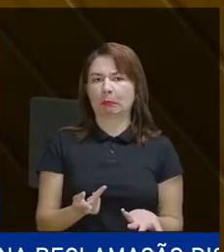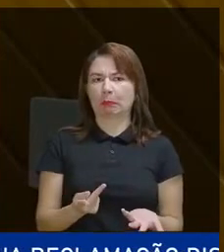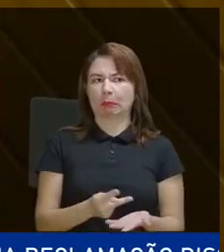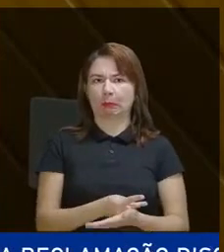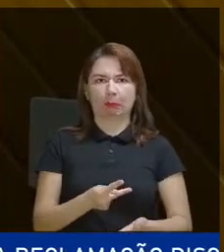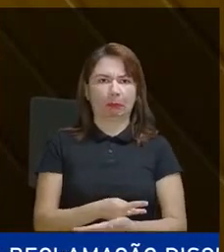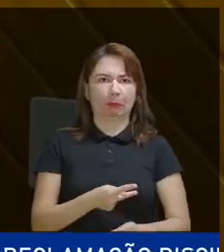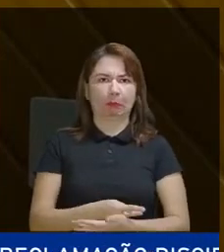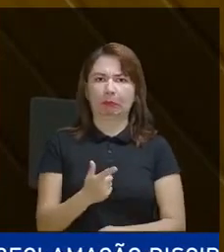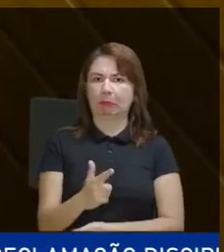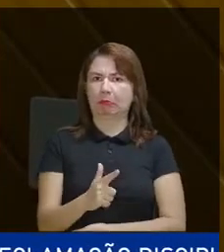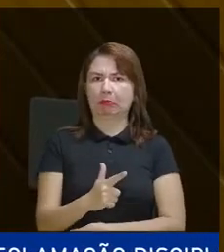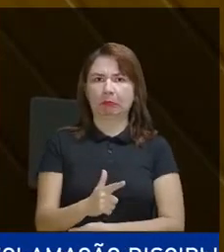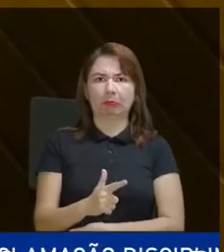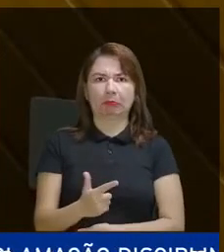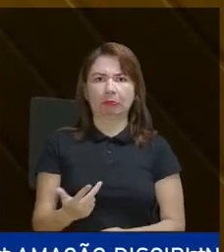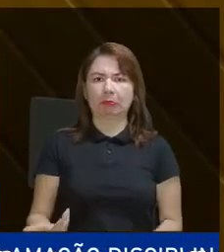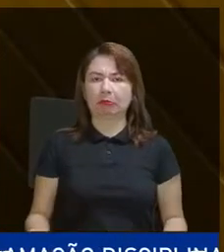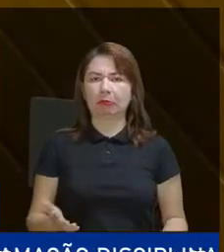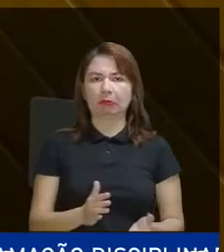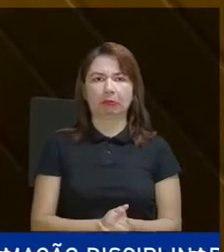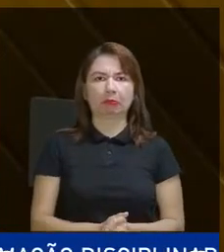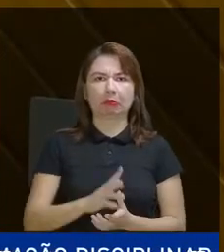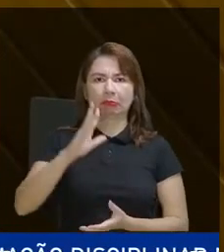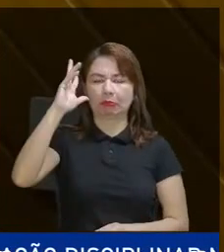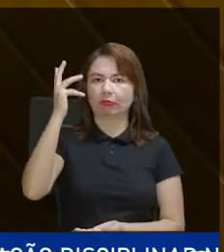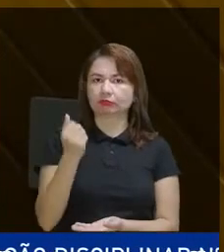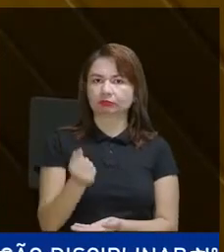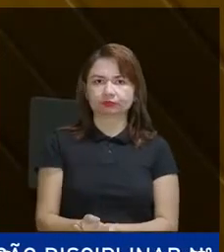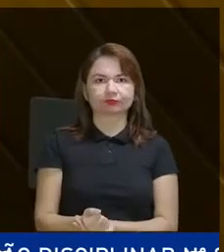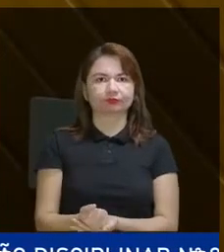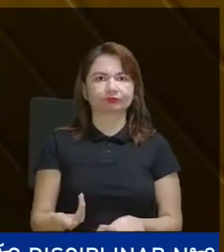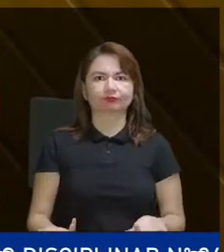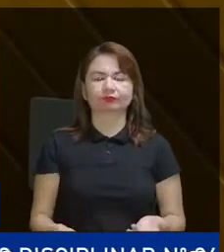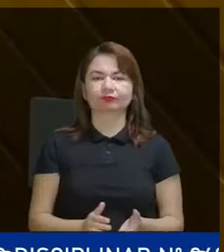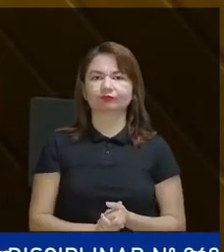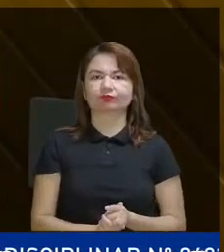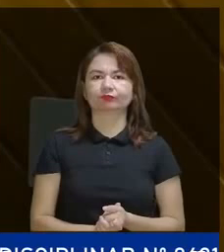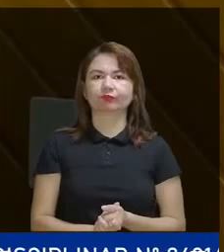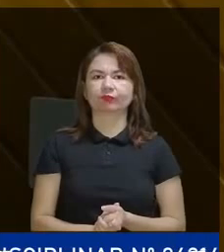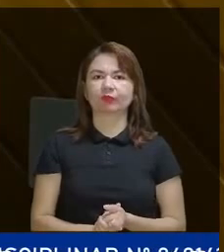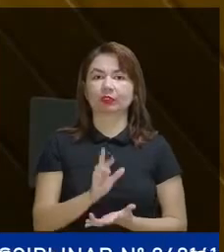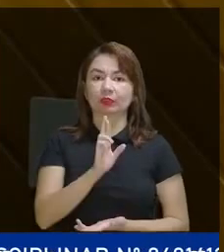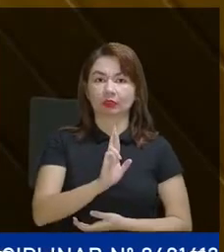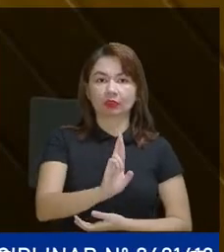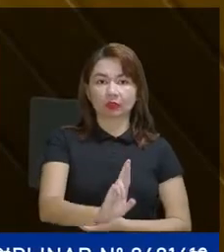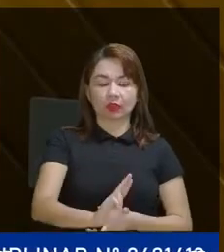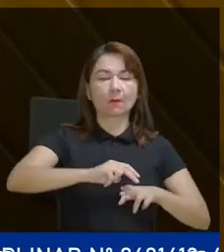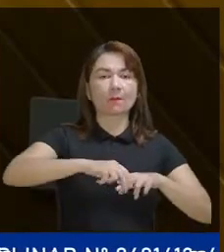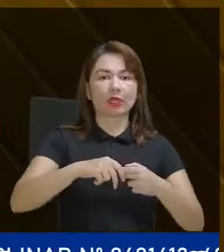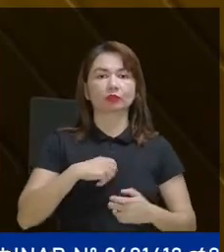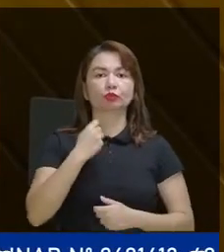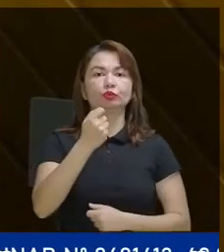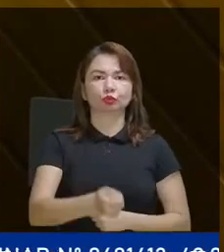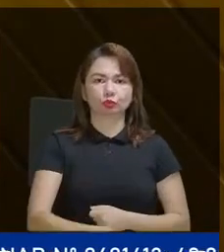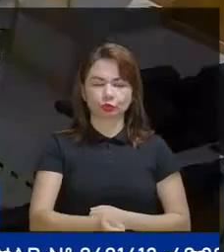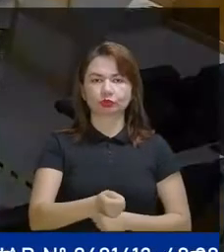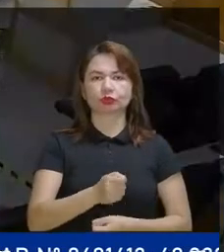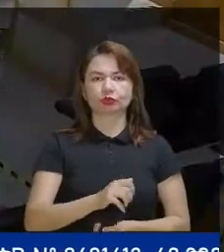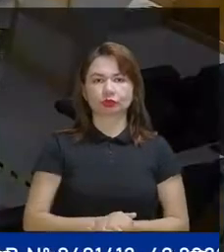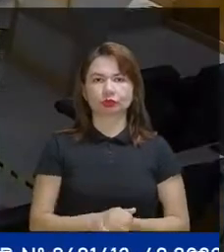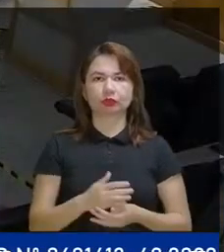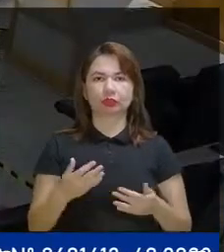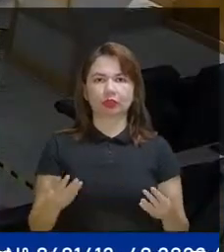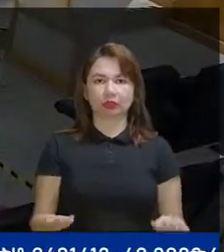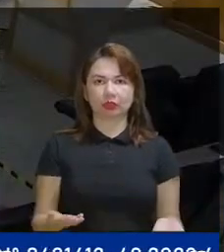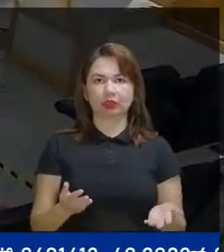irregularidade na decisão que proferida pelo juiz, até então